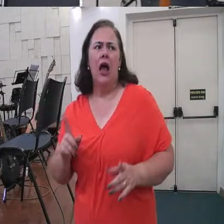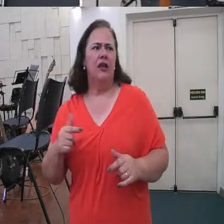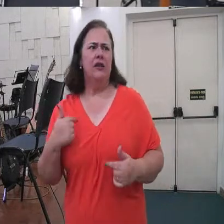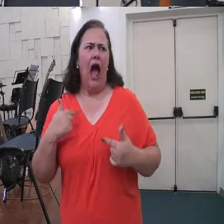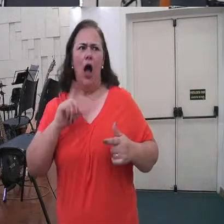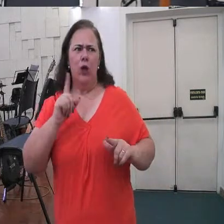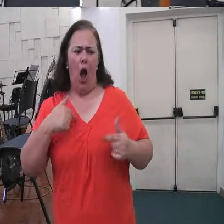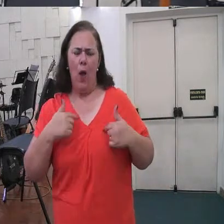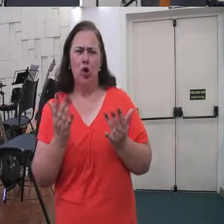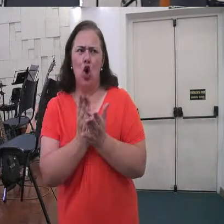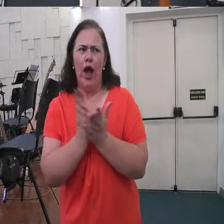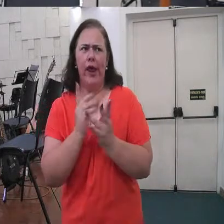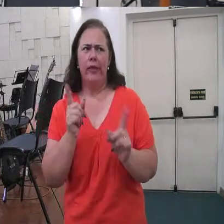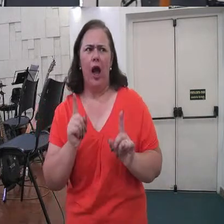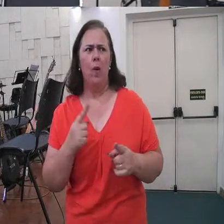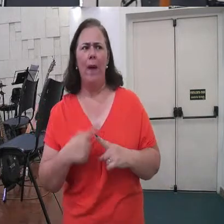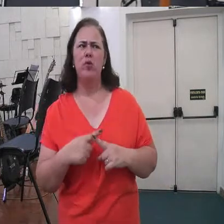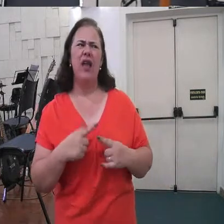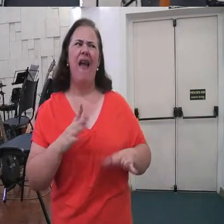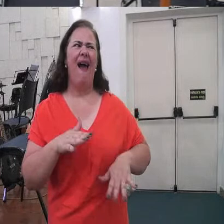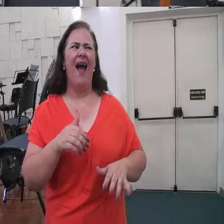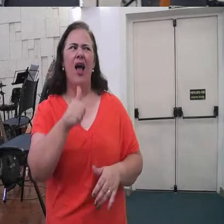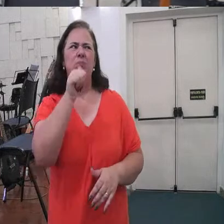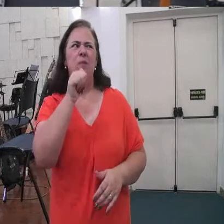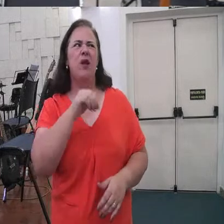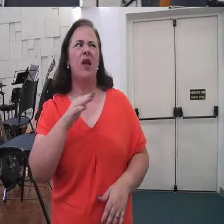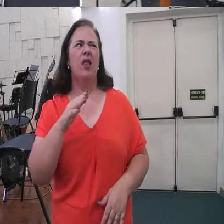A sua forma de vestir é diferente.